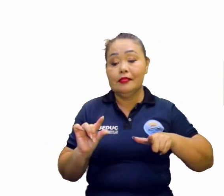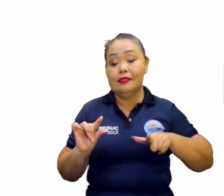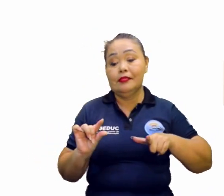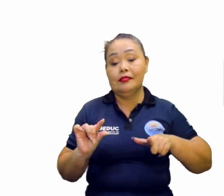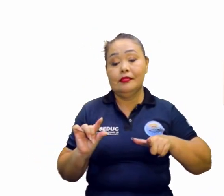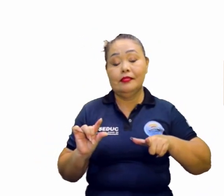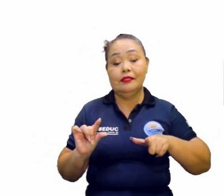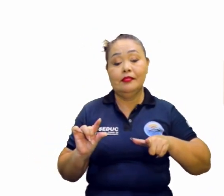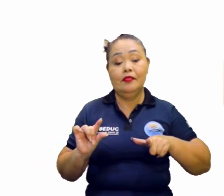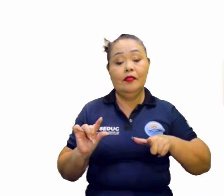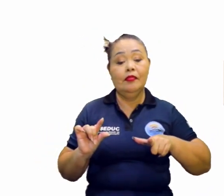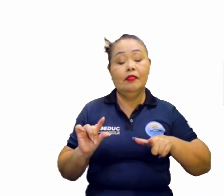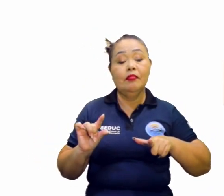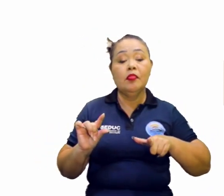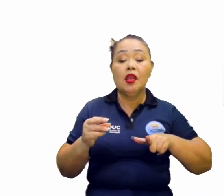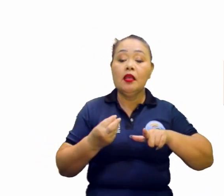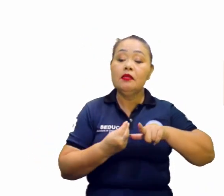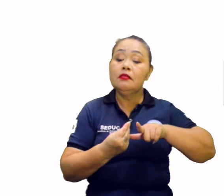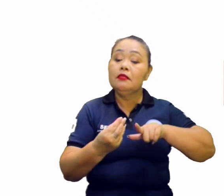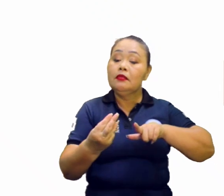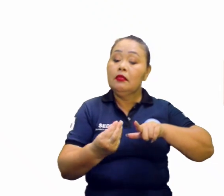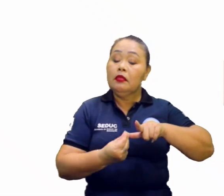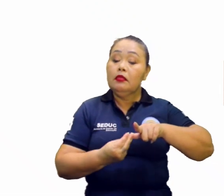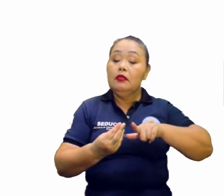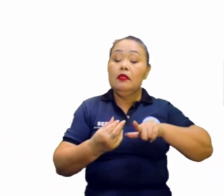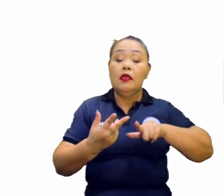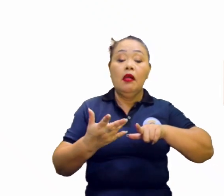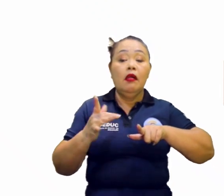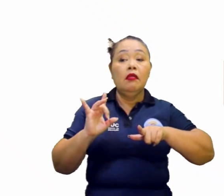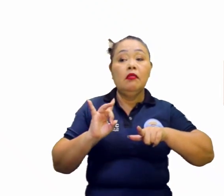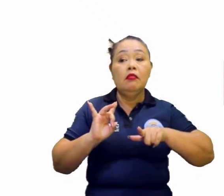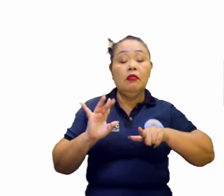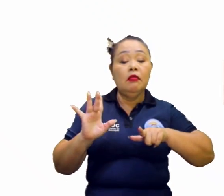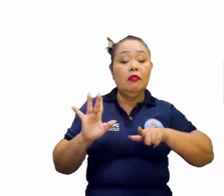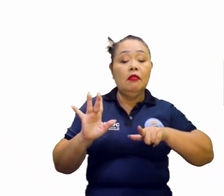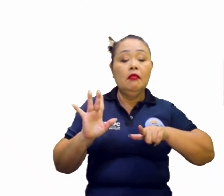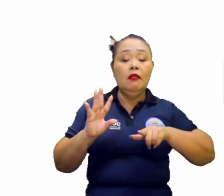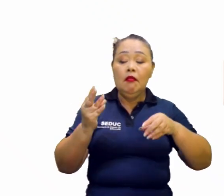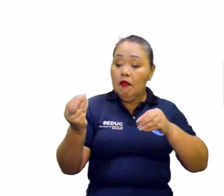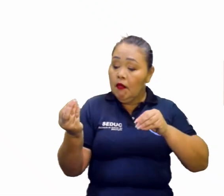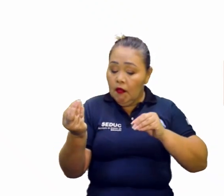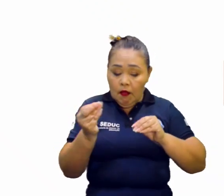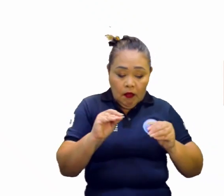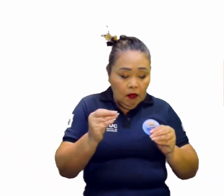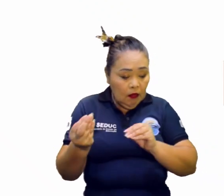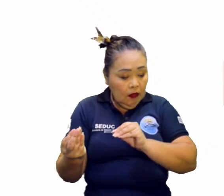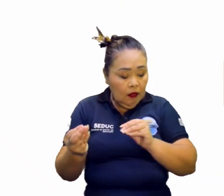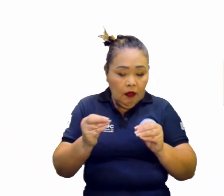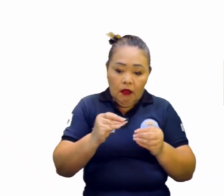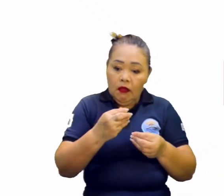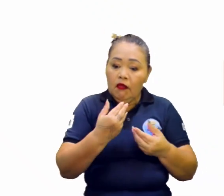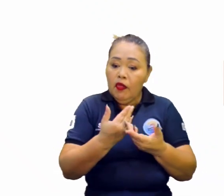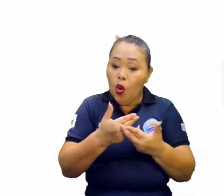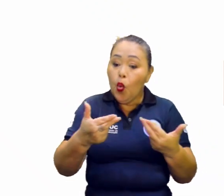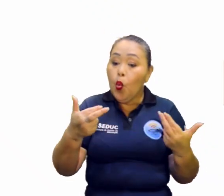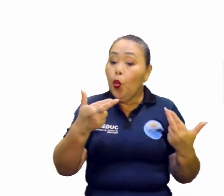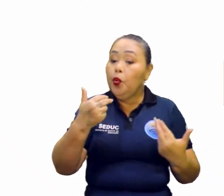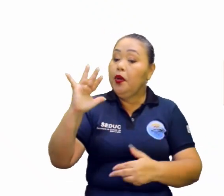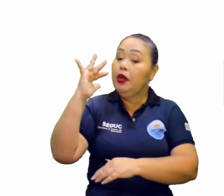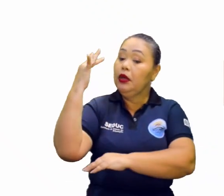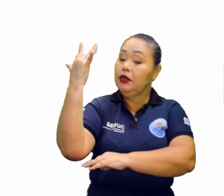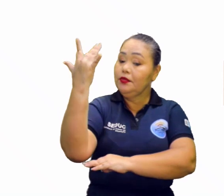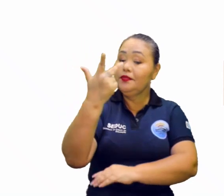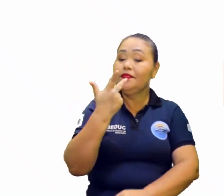de insumos. Ou seja, apenas com um bom manejo dos recursos naturais. Você lembra que a gente falou